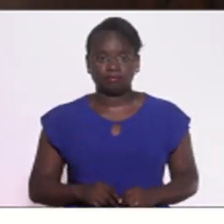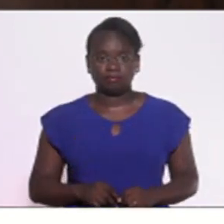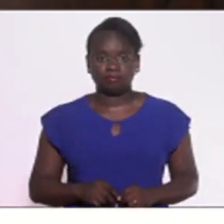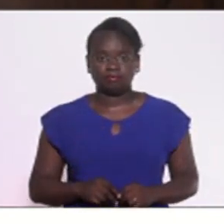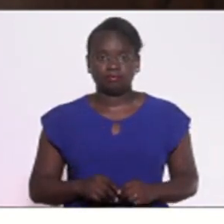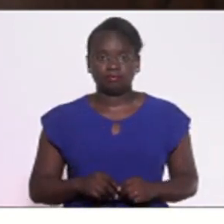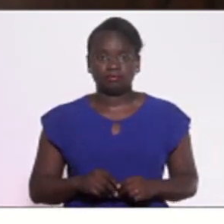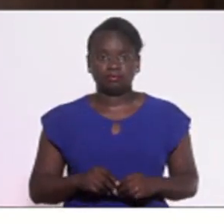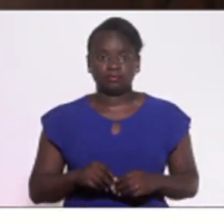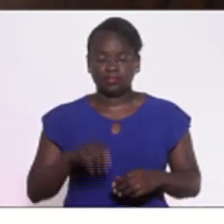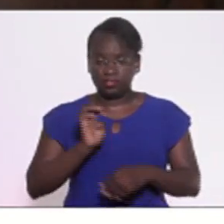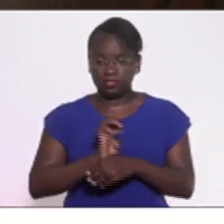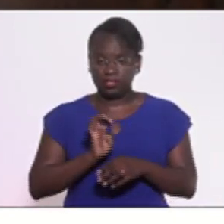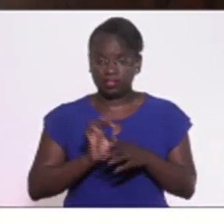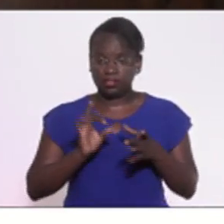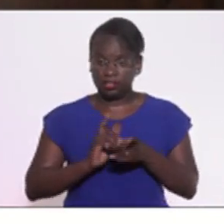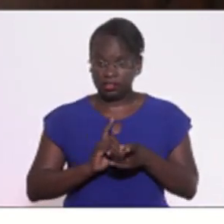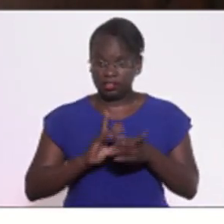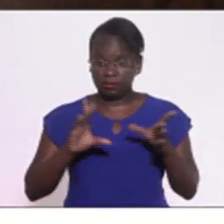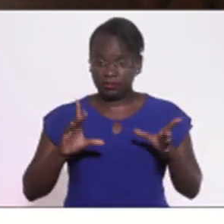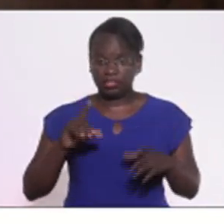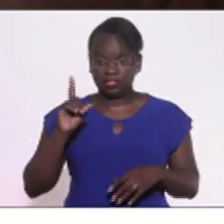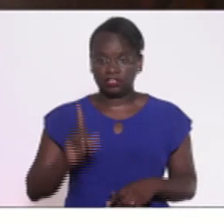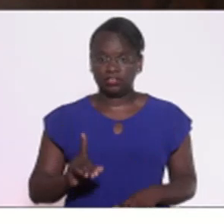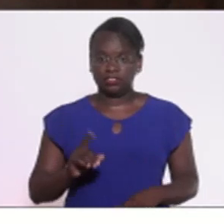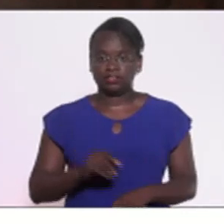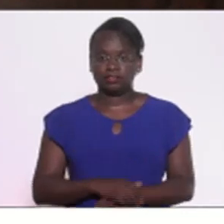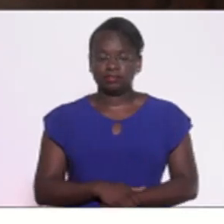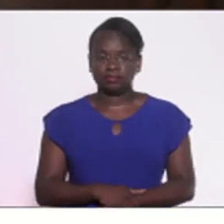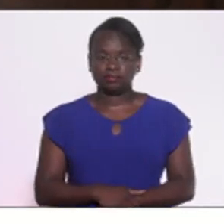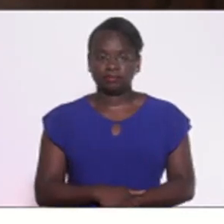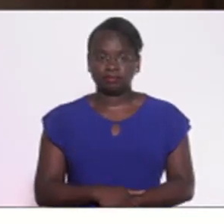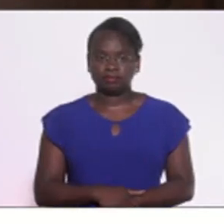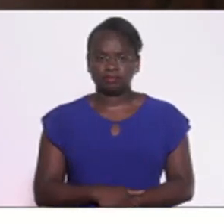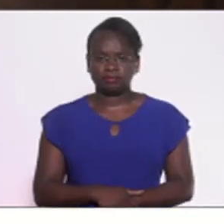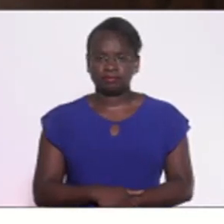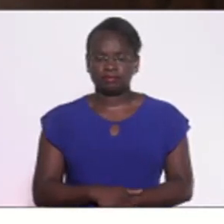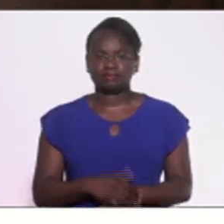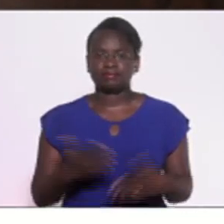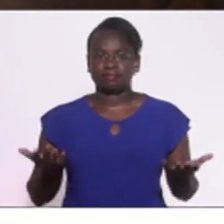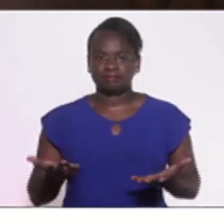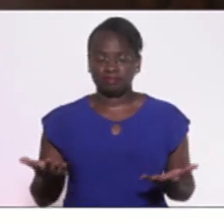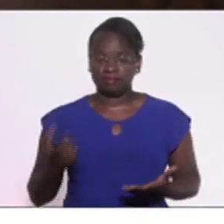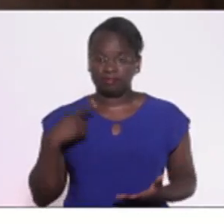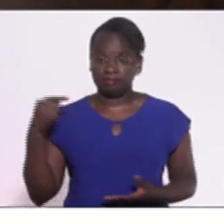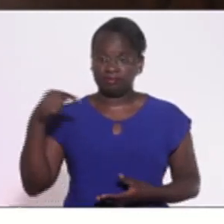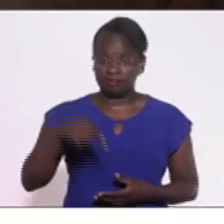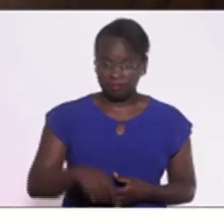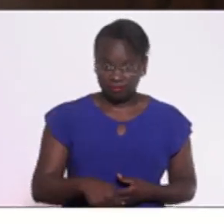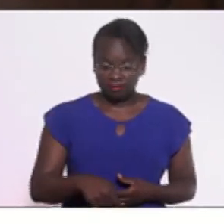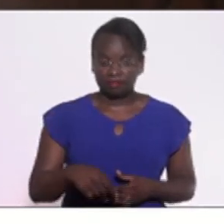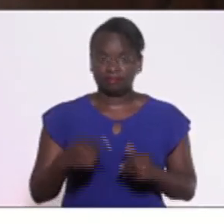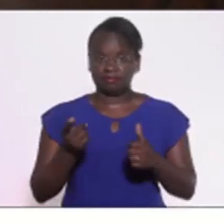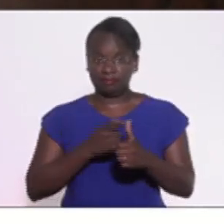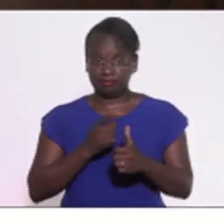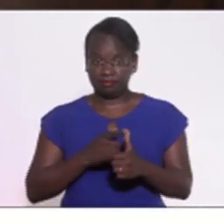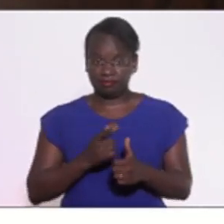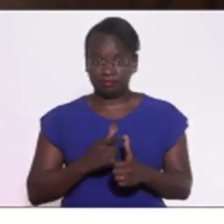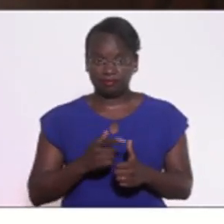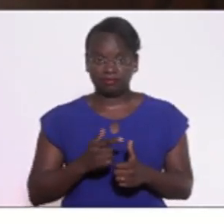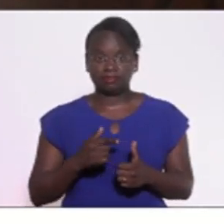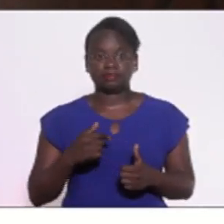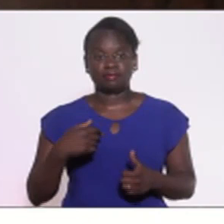do Estado democrático de direito. Então hoje eu venho aqui, primeiro,